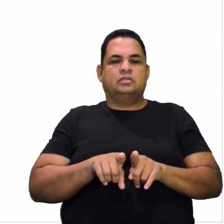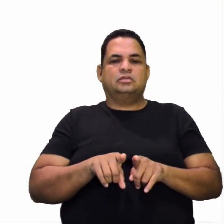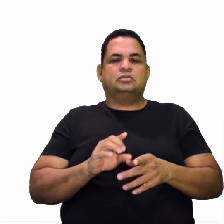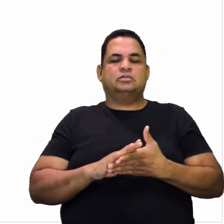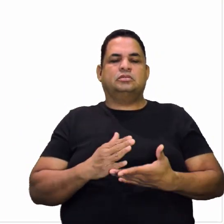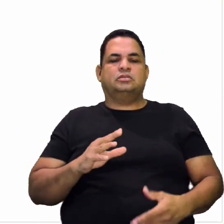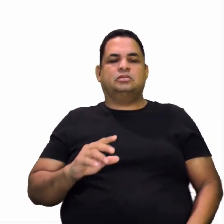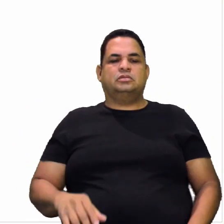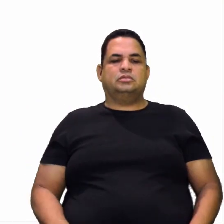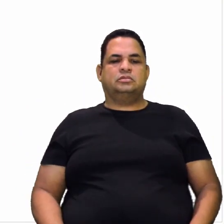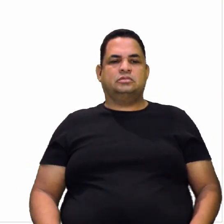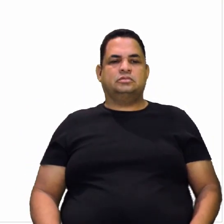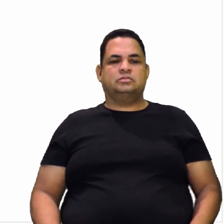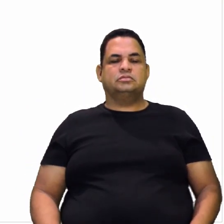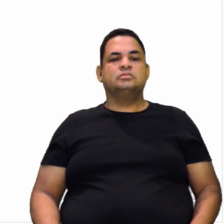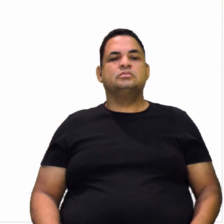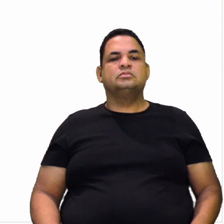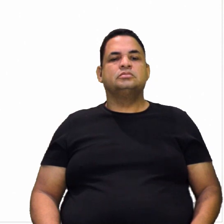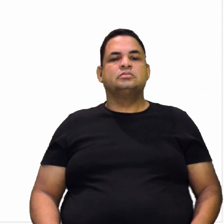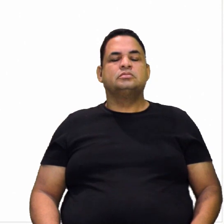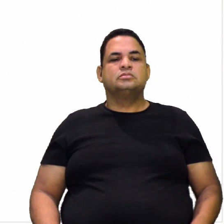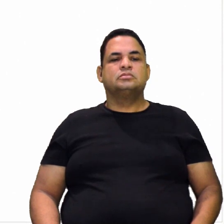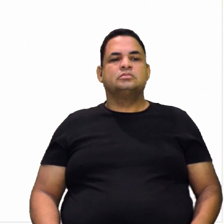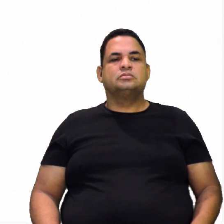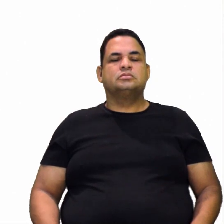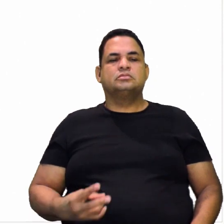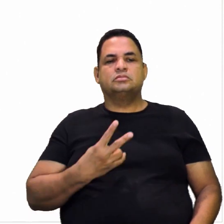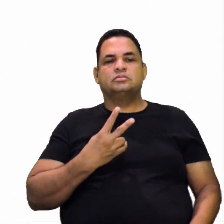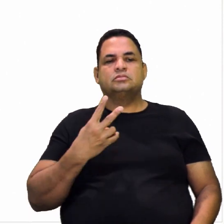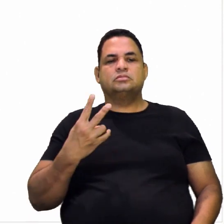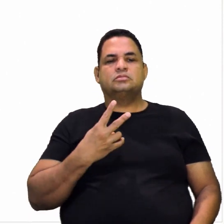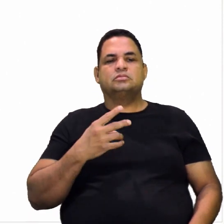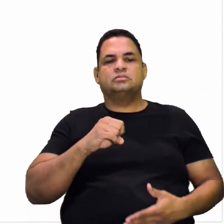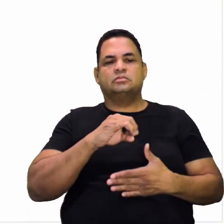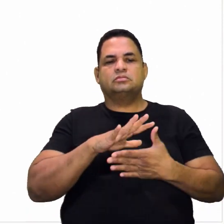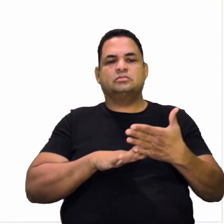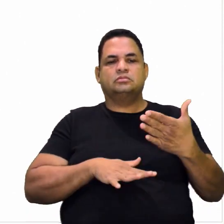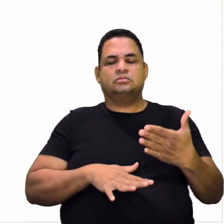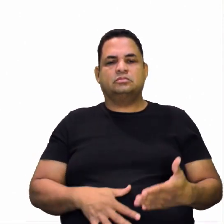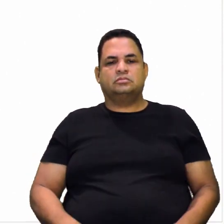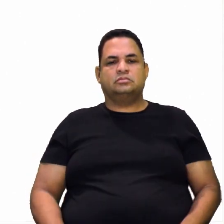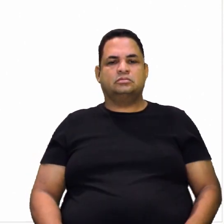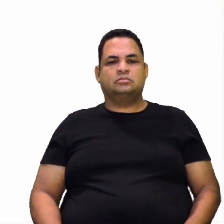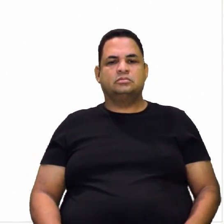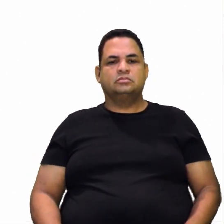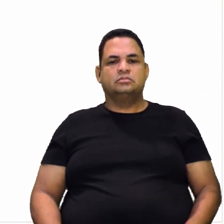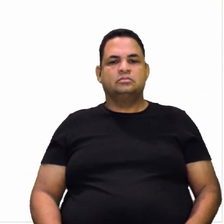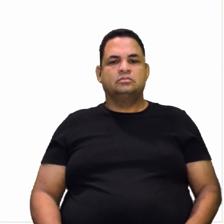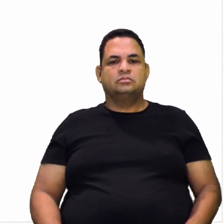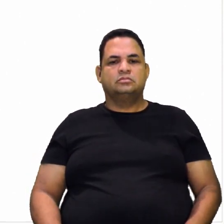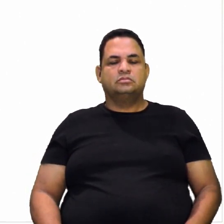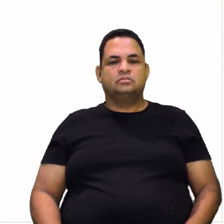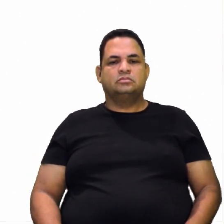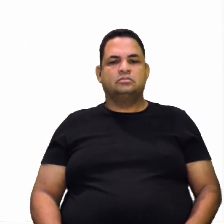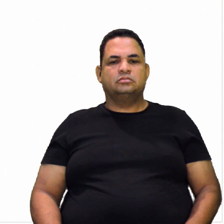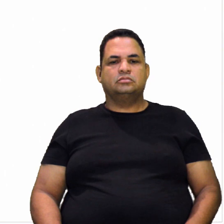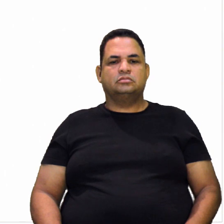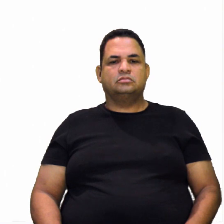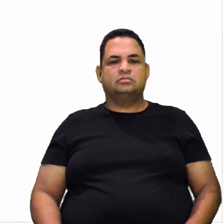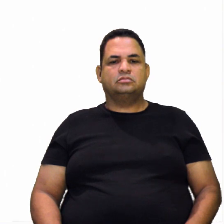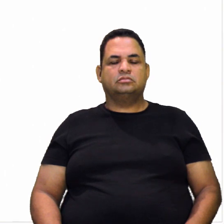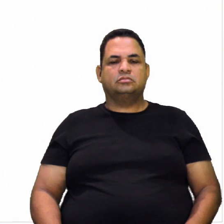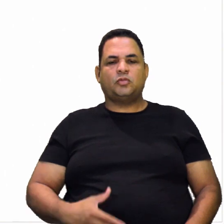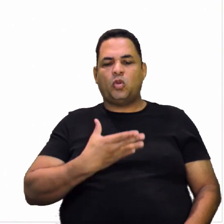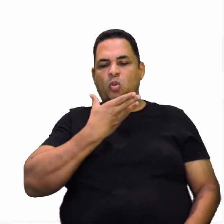de Hélade. Partimos para a próxima questão. Questão número 2.